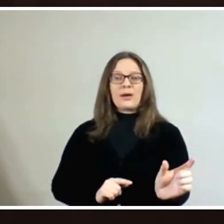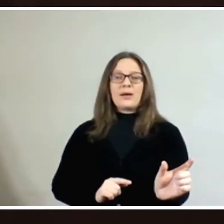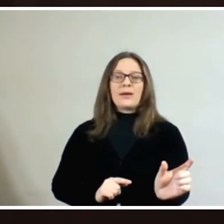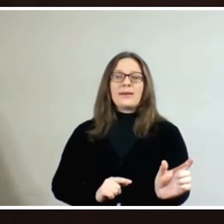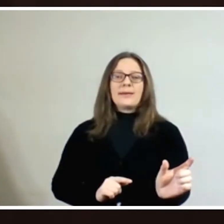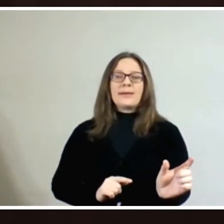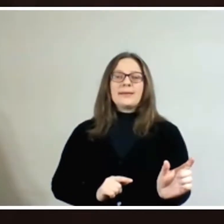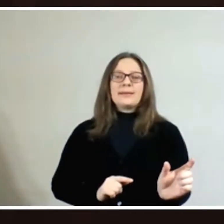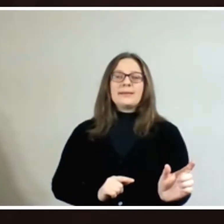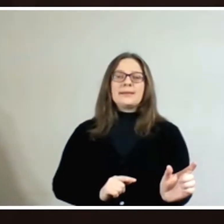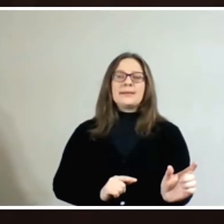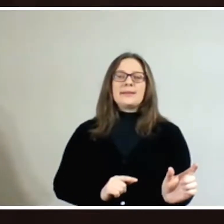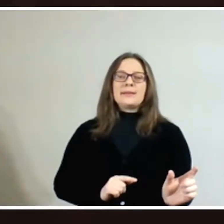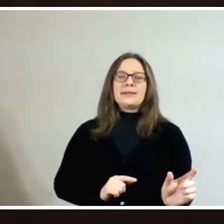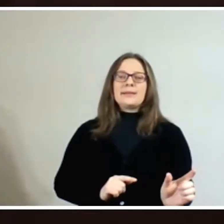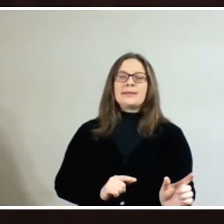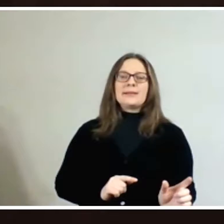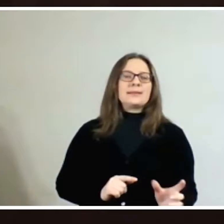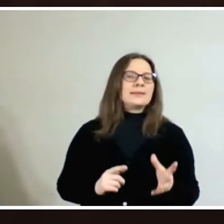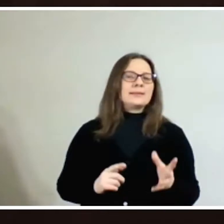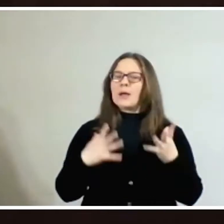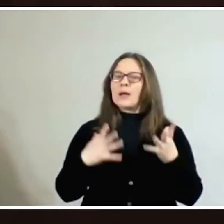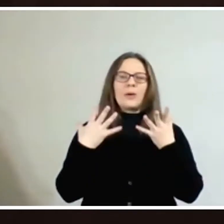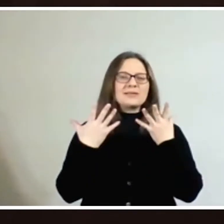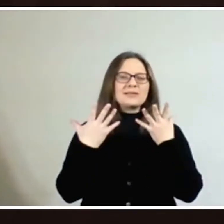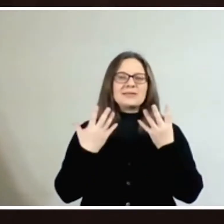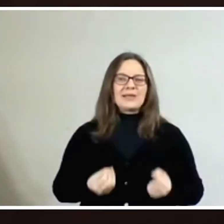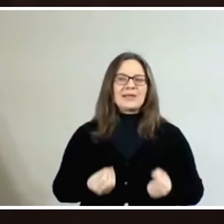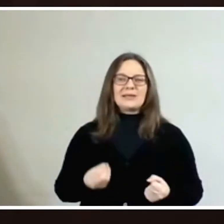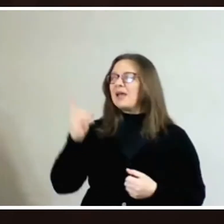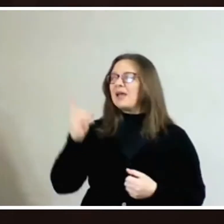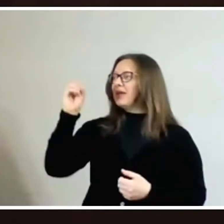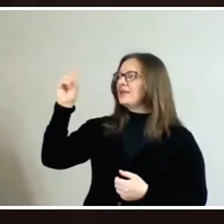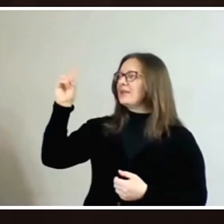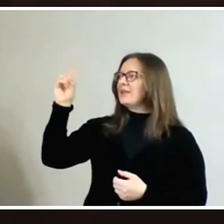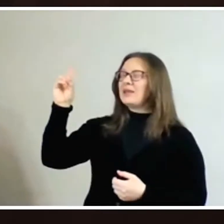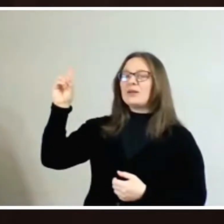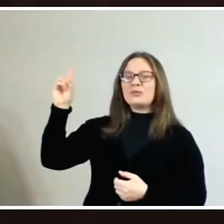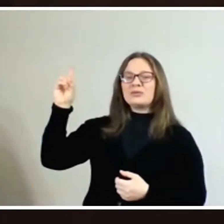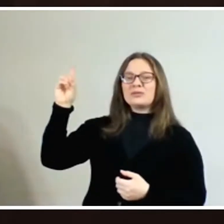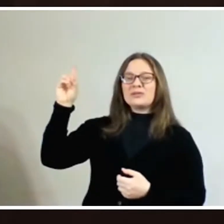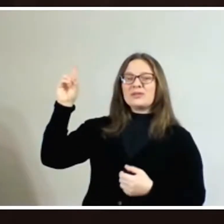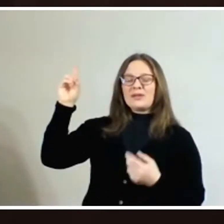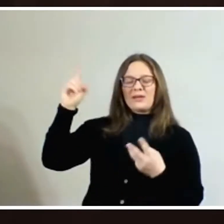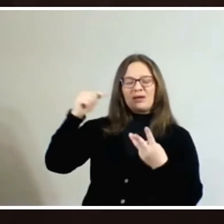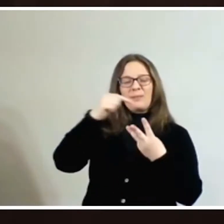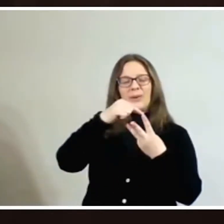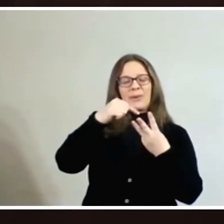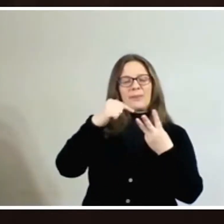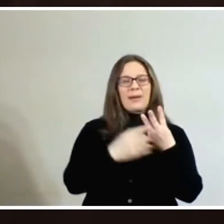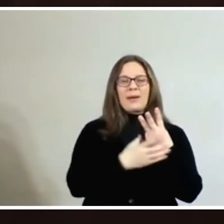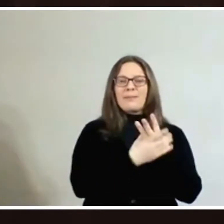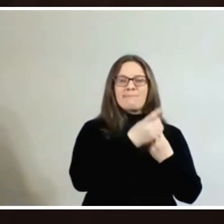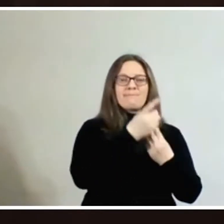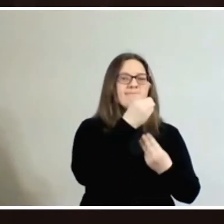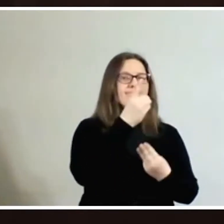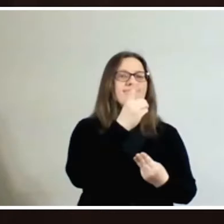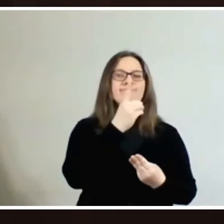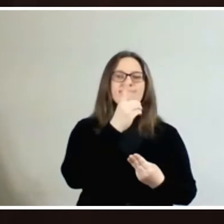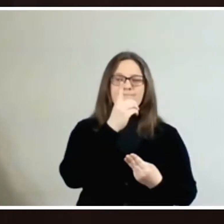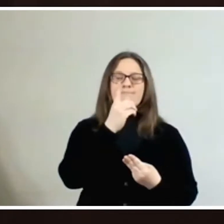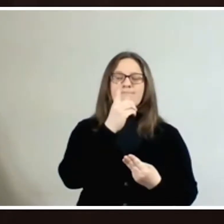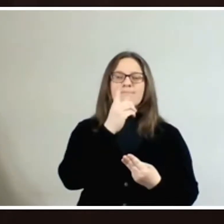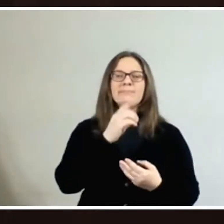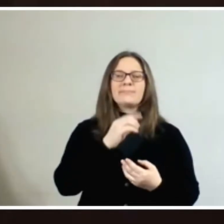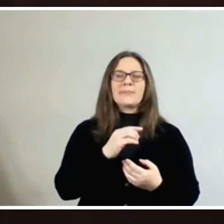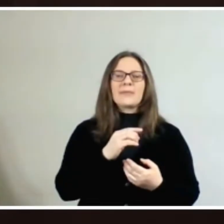Cristo. O que nega também o Pai e o Filho. Vocês entenderam? Isso está nos versículos